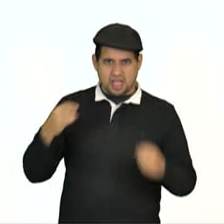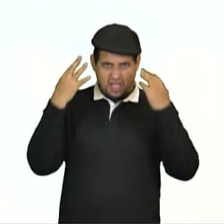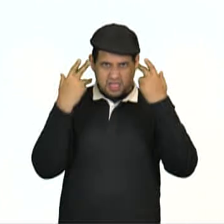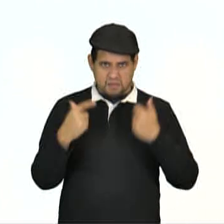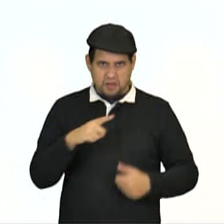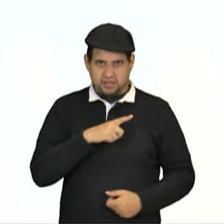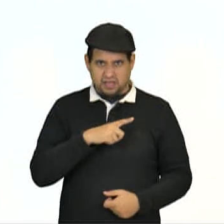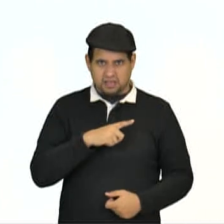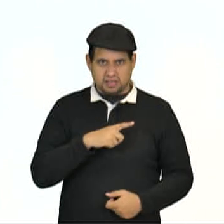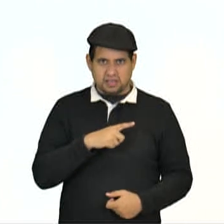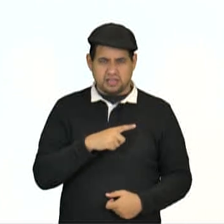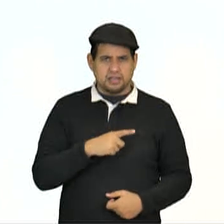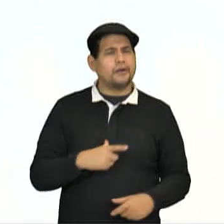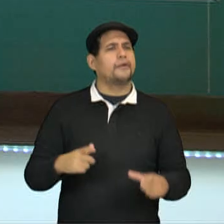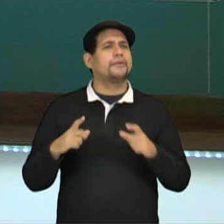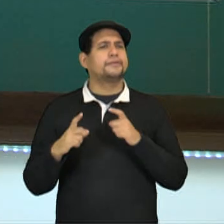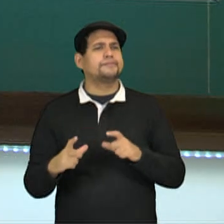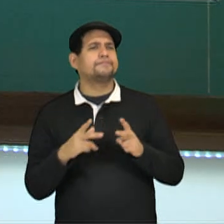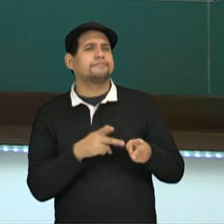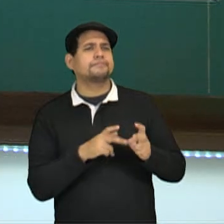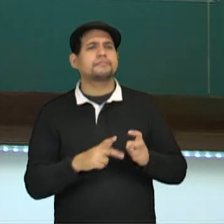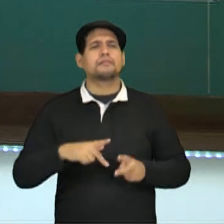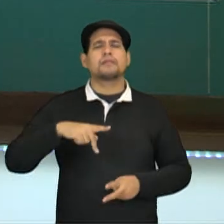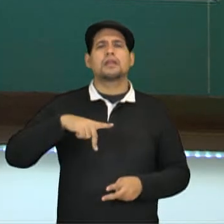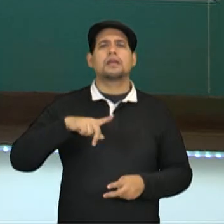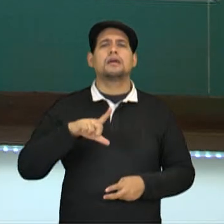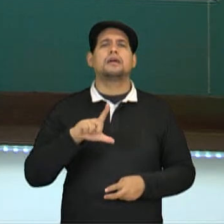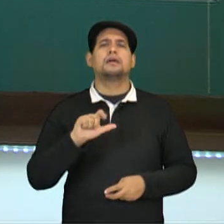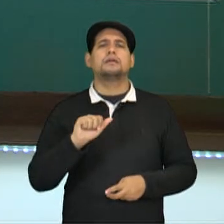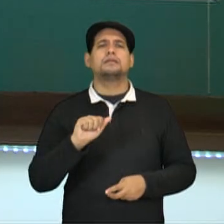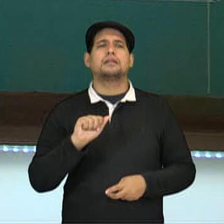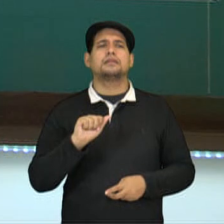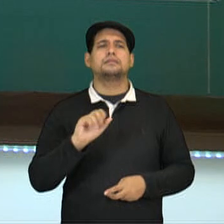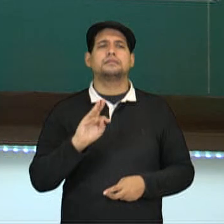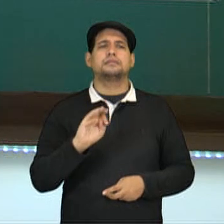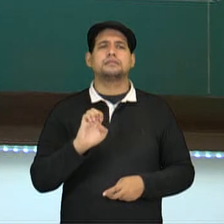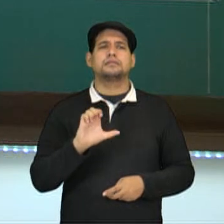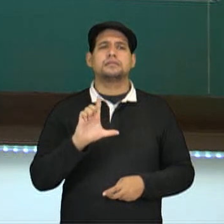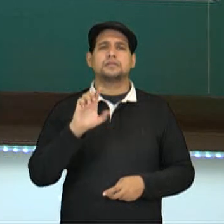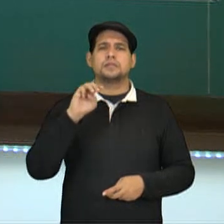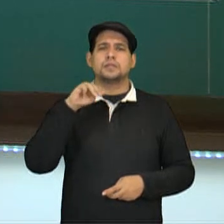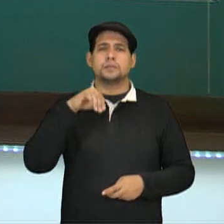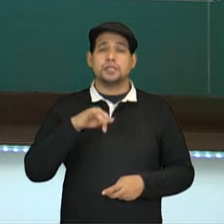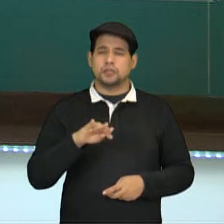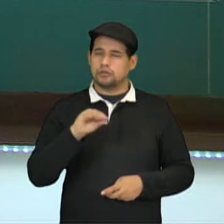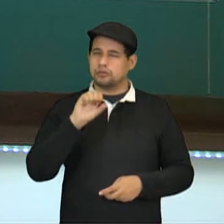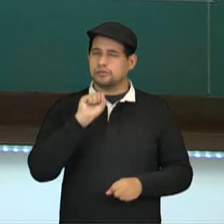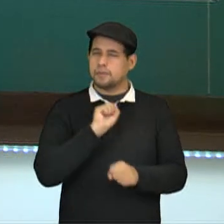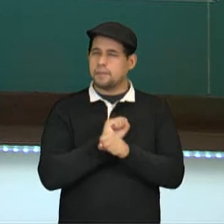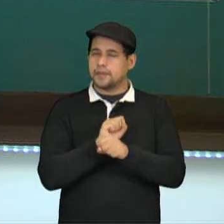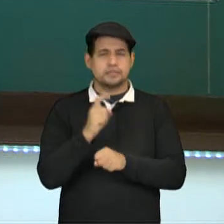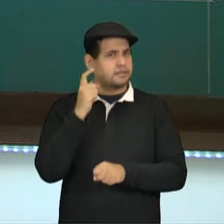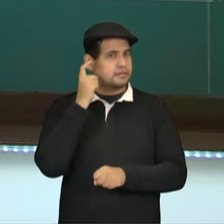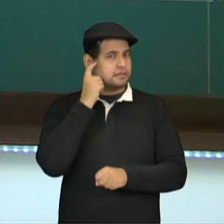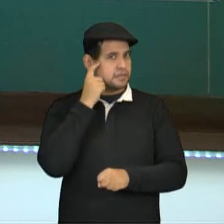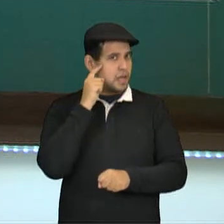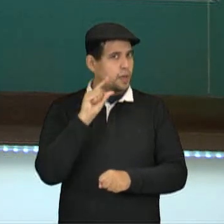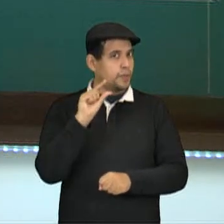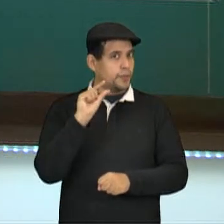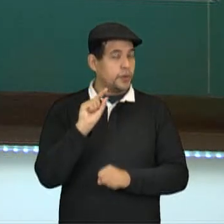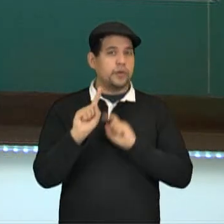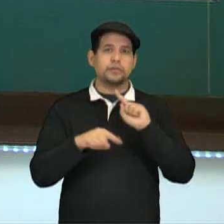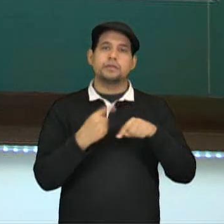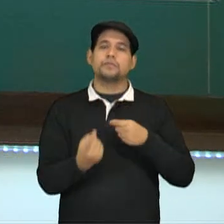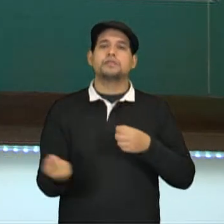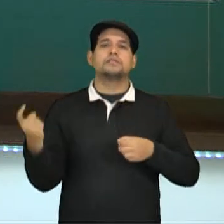lugares podemos encontrar os plateumintos? Eu quero que você pense um pouquinho, eu vou dar esse tempo para você pensar. E eu